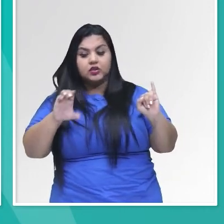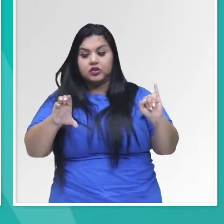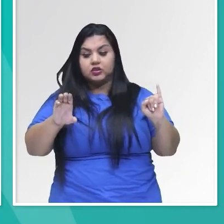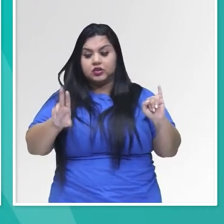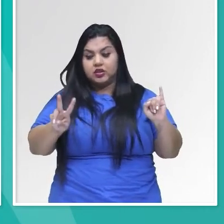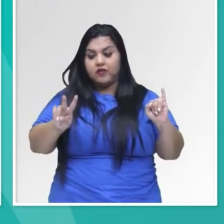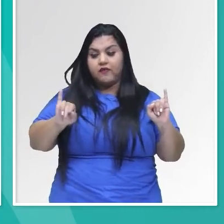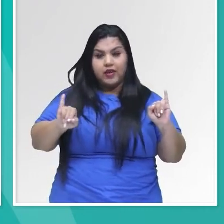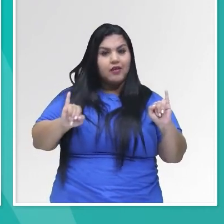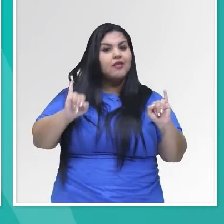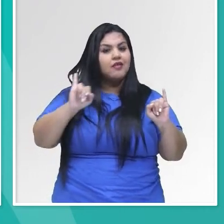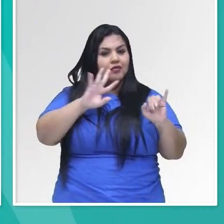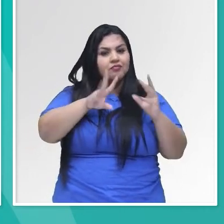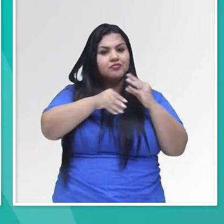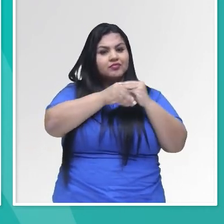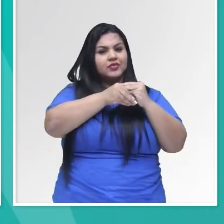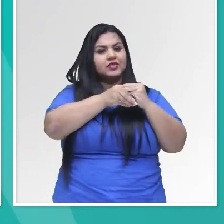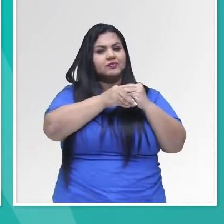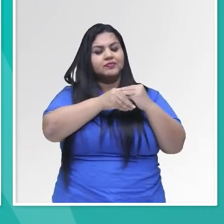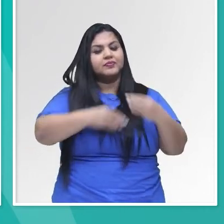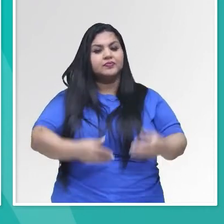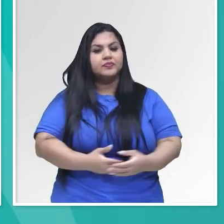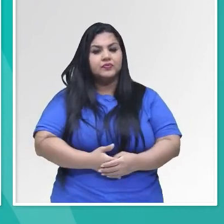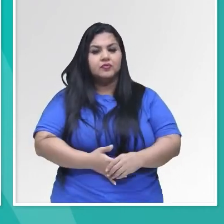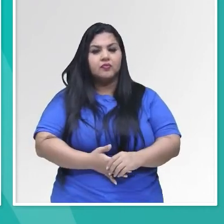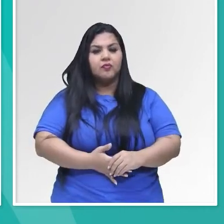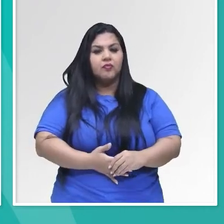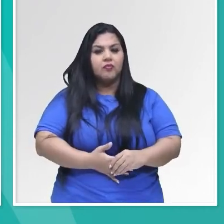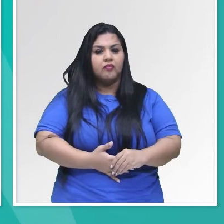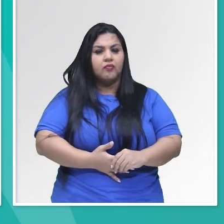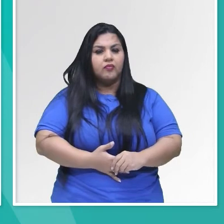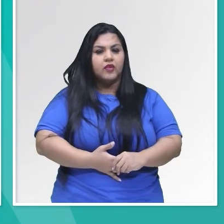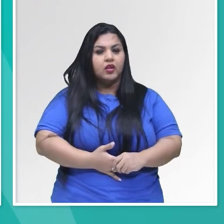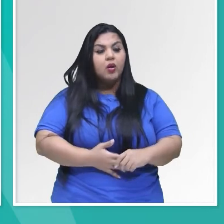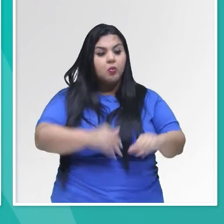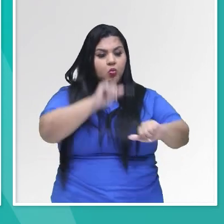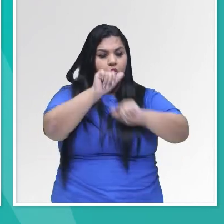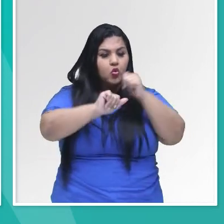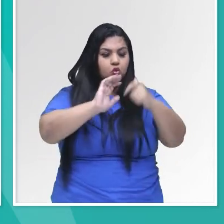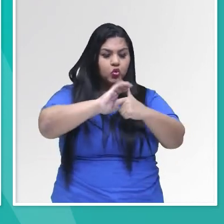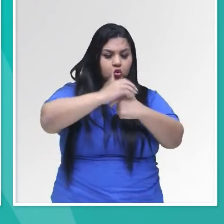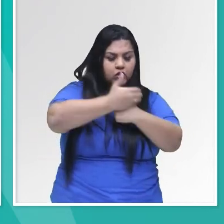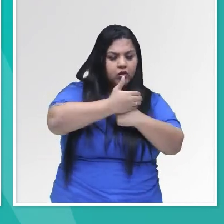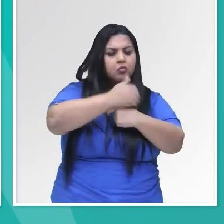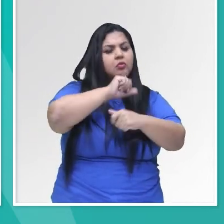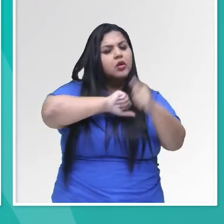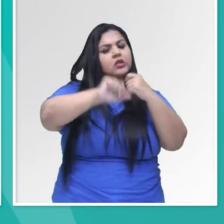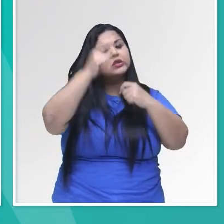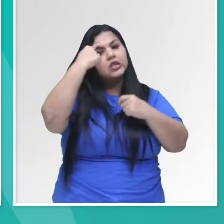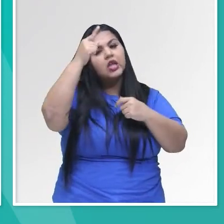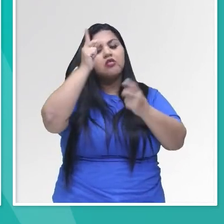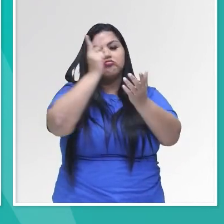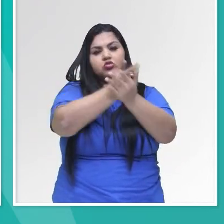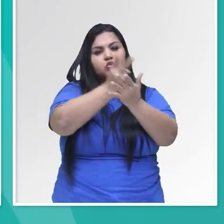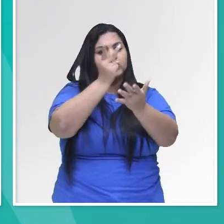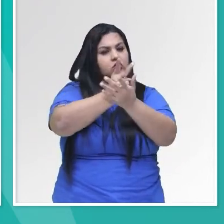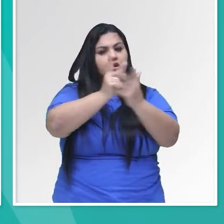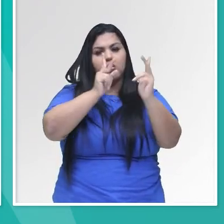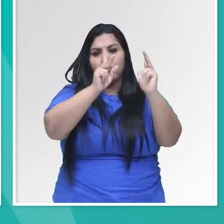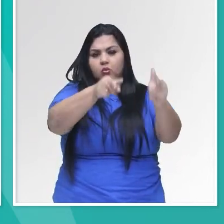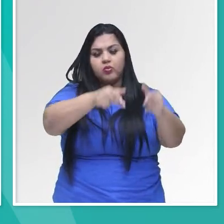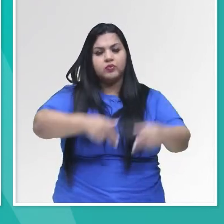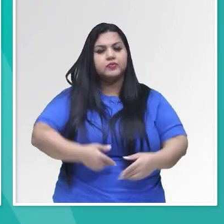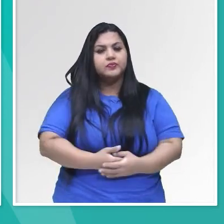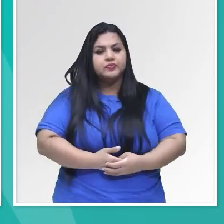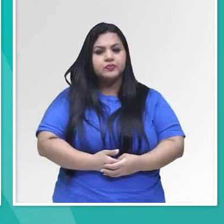objeto indireto, só isso. Mudou a nomenclatura, mas não muda a ideia continua a mesma. Tá bom, meu amado? Olha só,